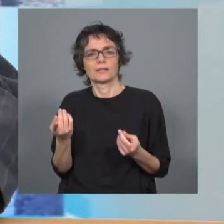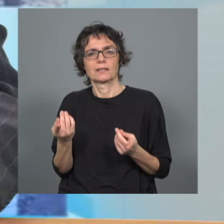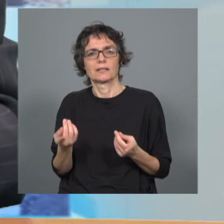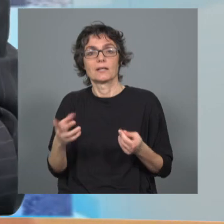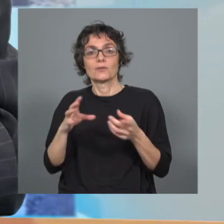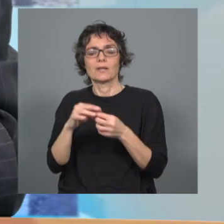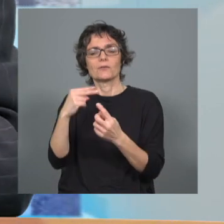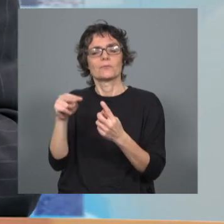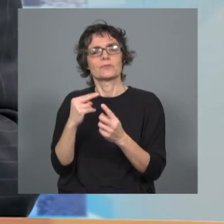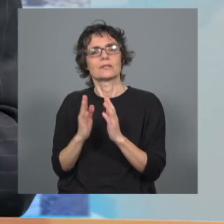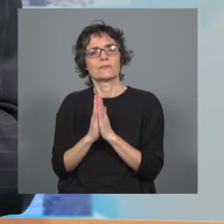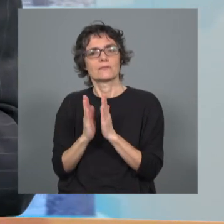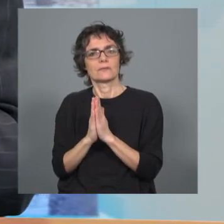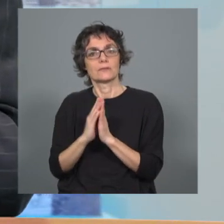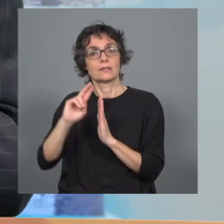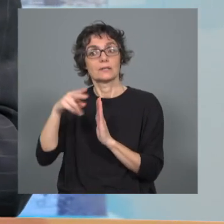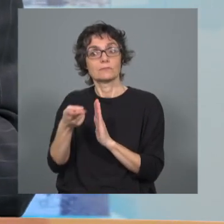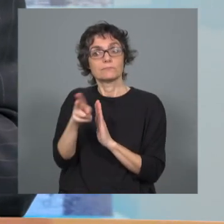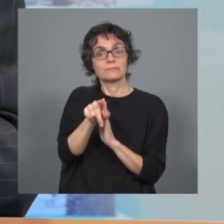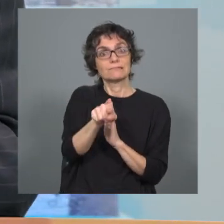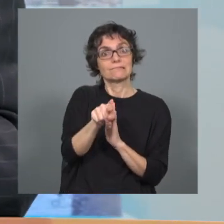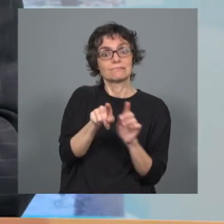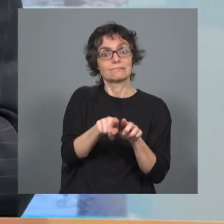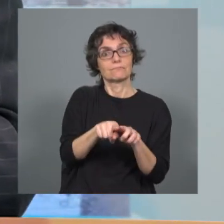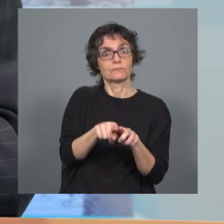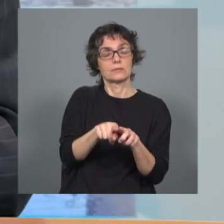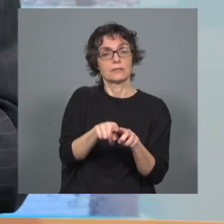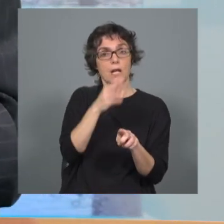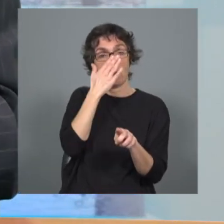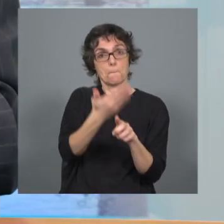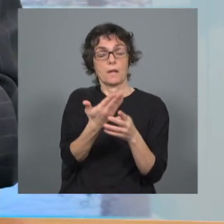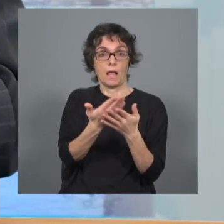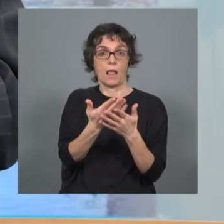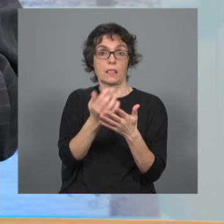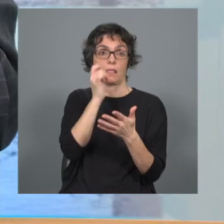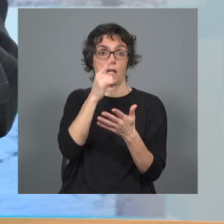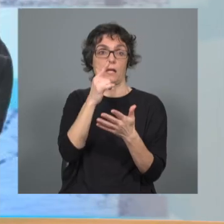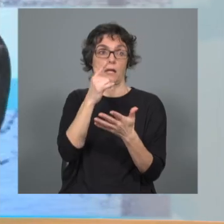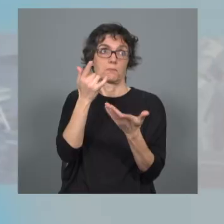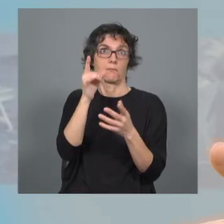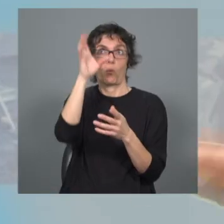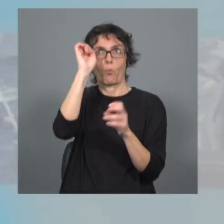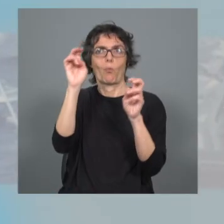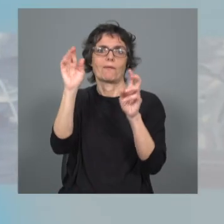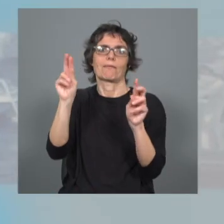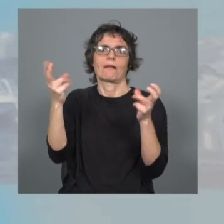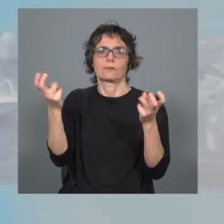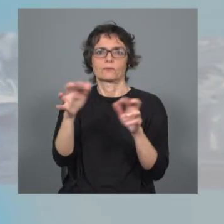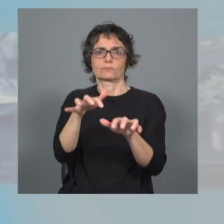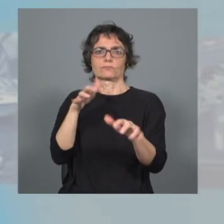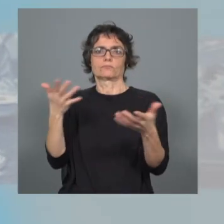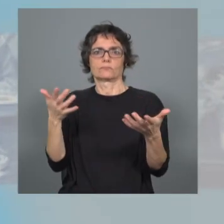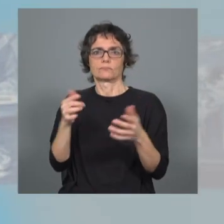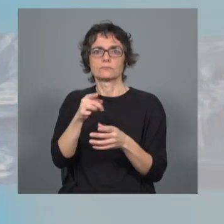religiosas, que depois são convertidas em processo político diante do governador. Dessa acusação de ser o rei dos judeus. Deve ser o rei